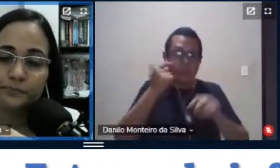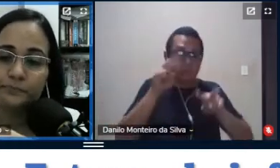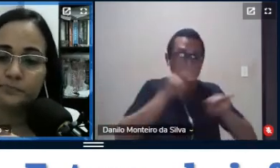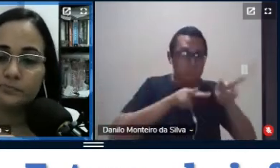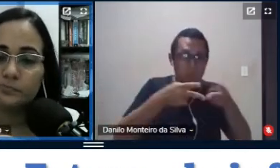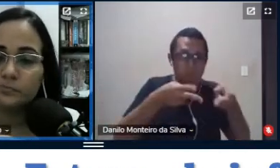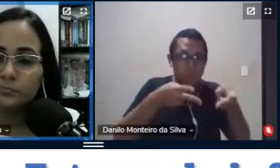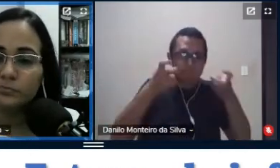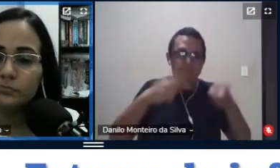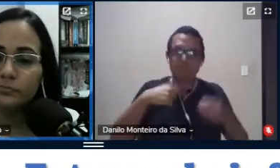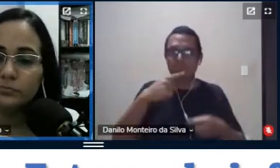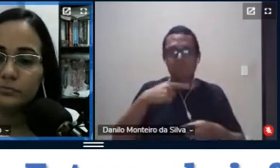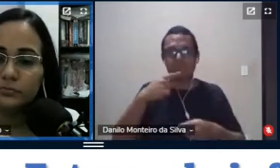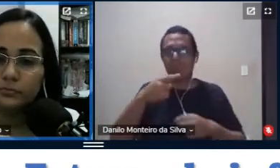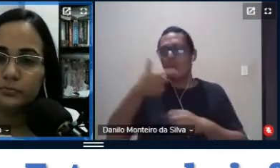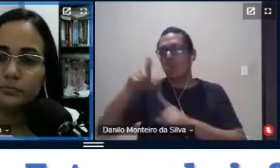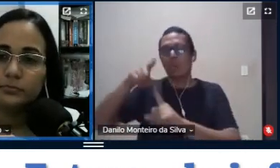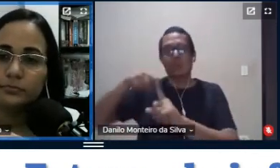superfície.